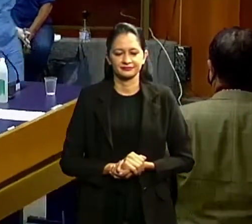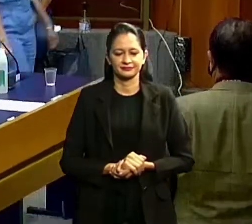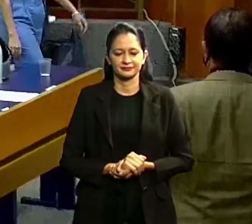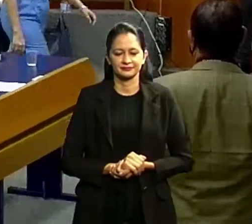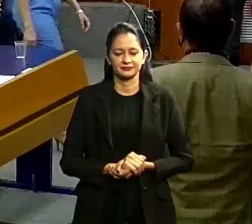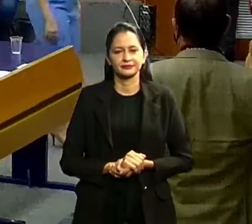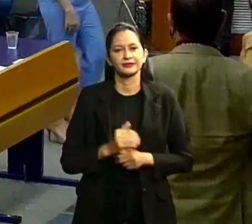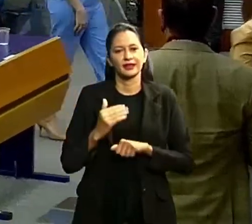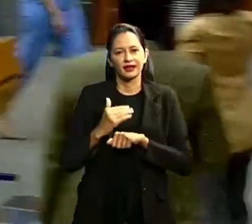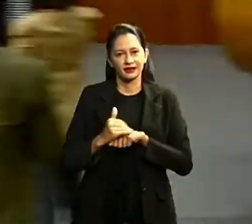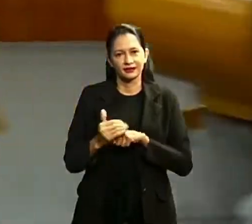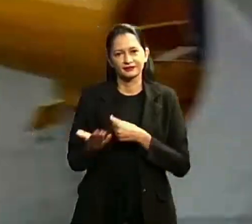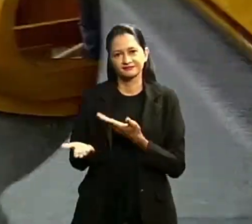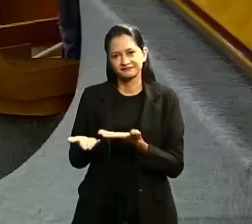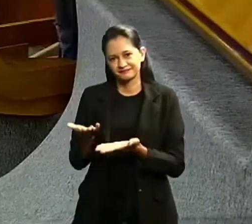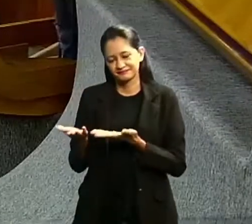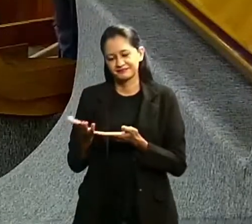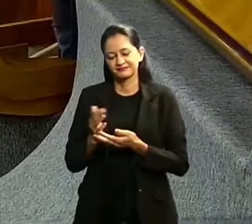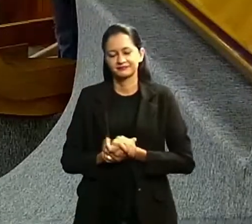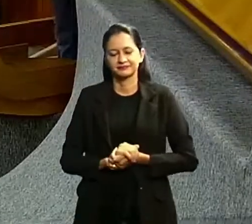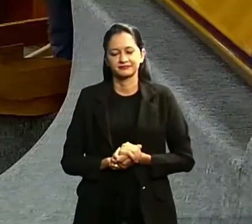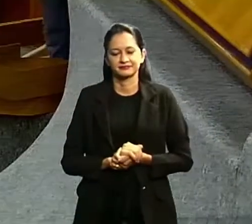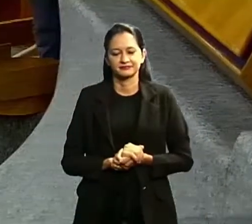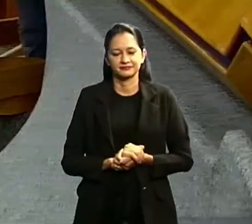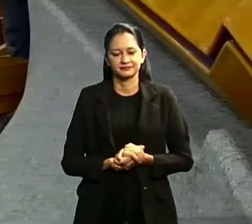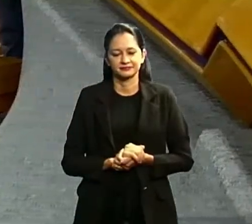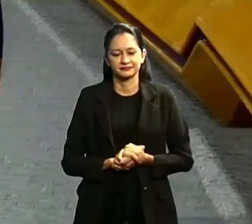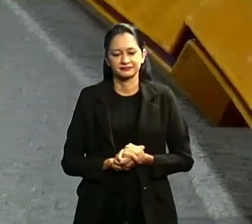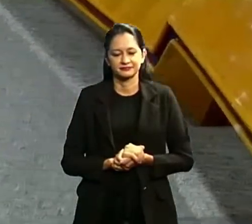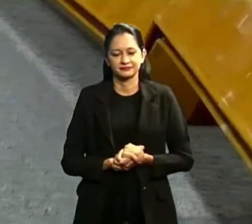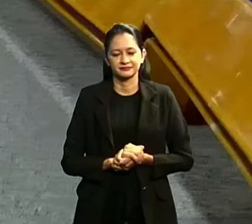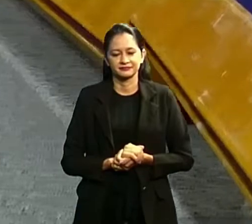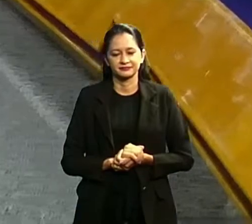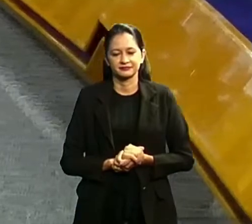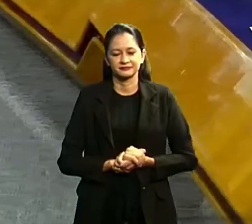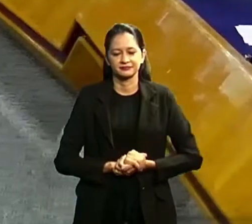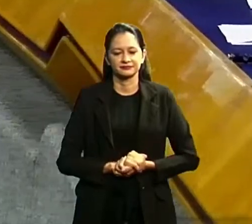Receba aí o nosso carinho, viu? Aí pode sentar ali, amiga.